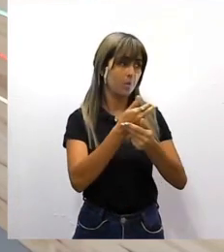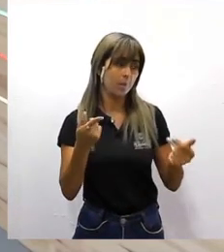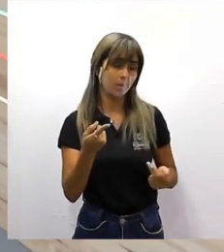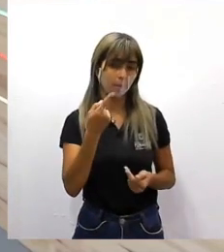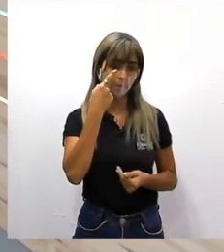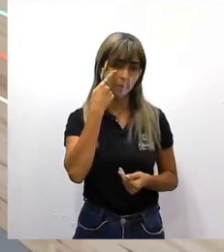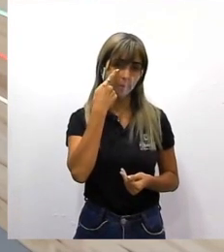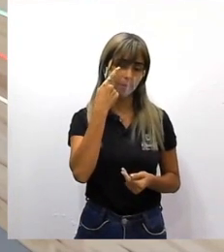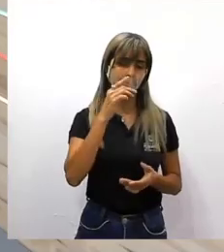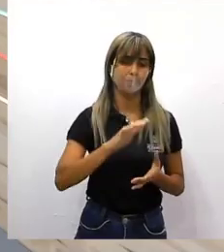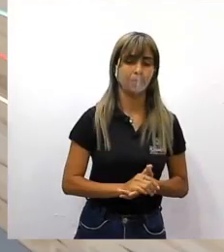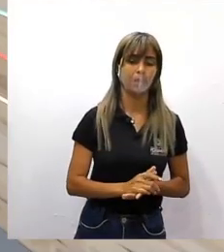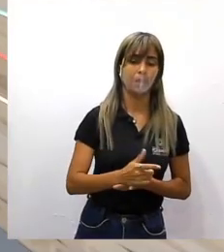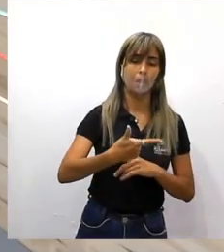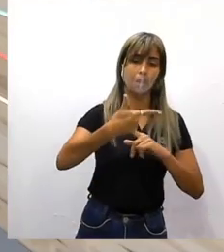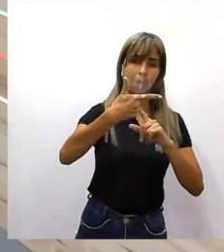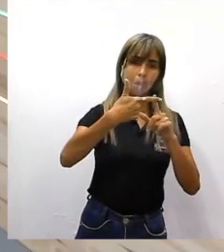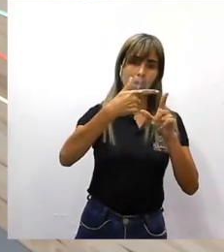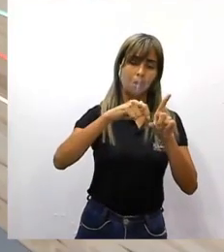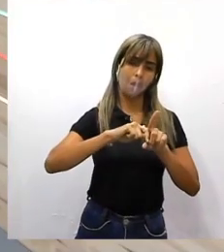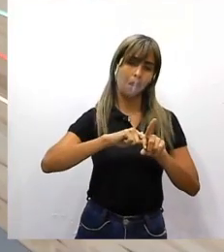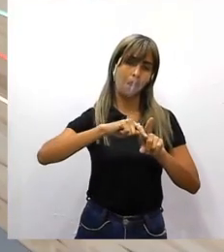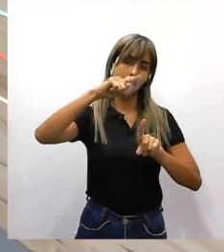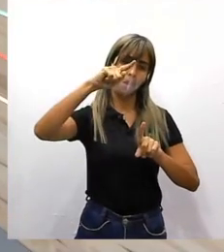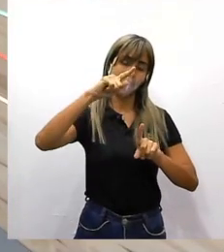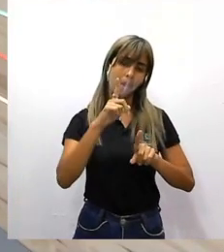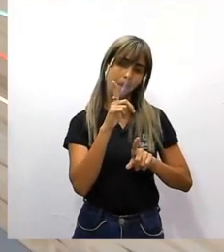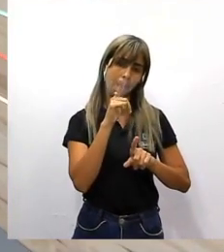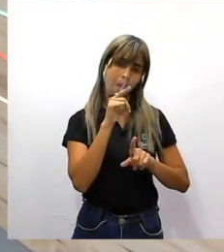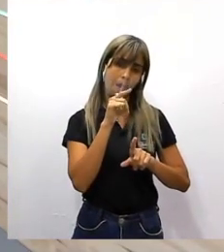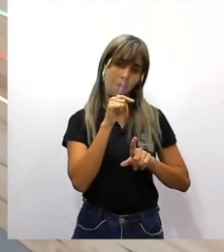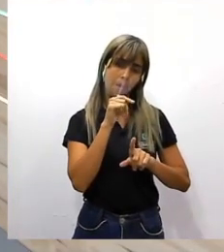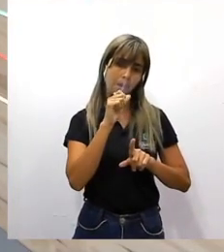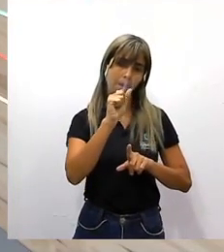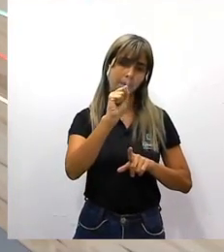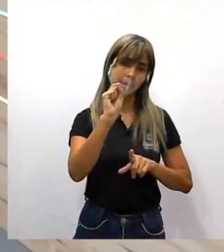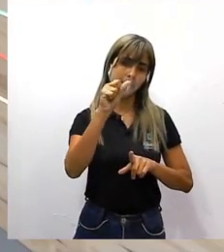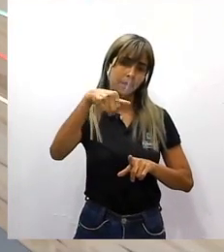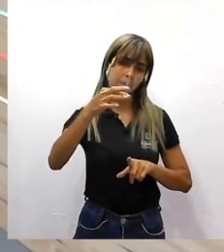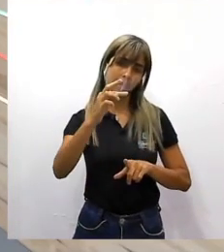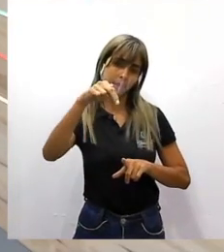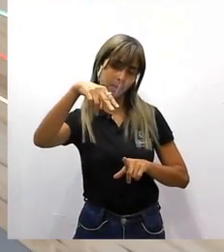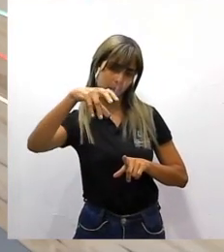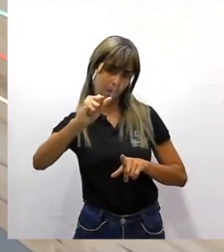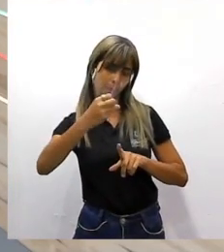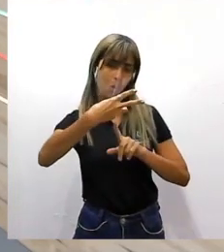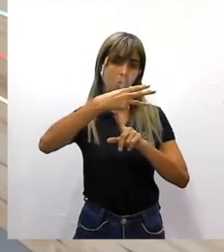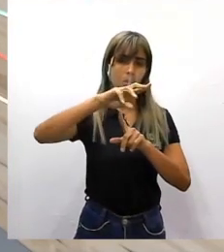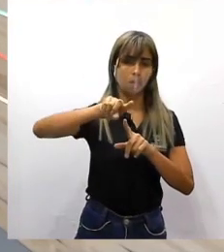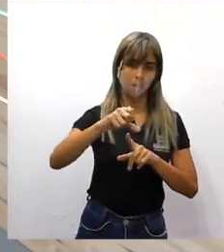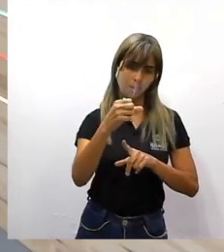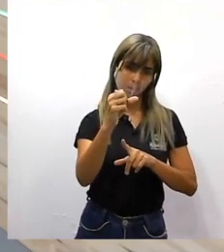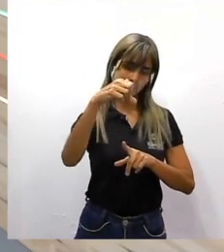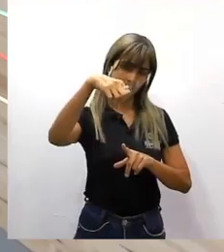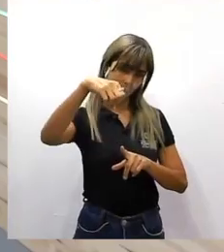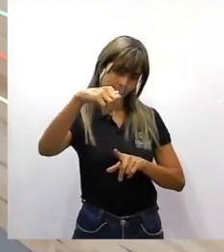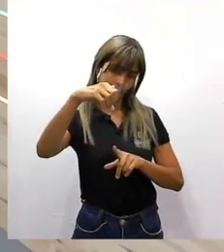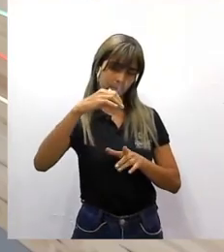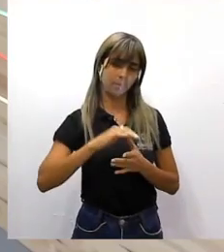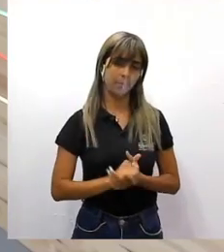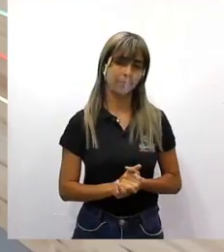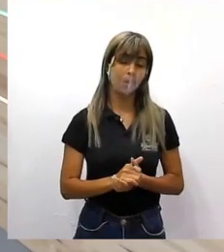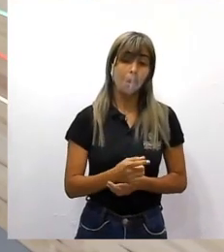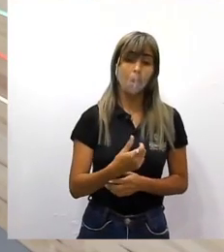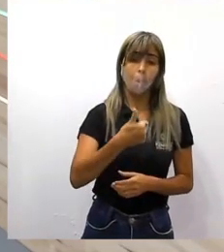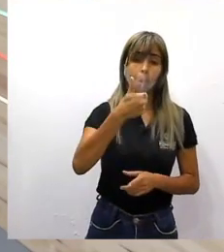é 2 litros de água sanitária por R$3,90 e